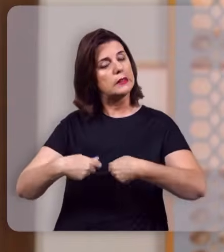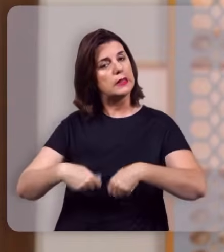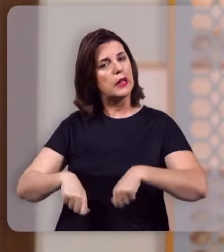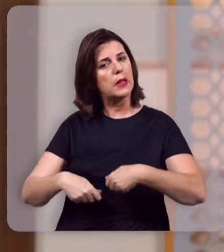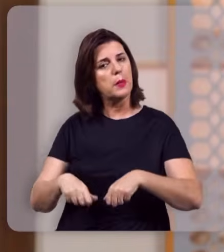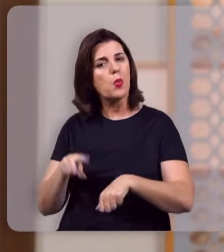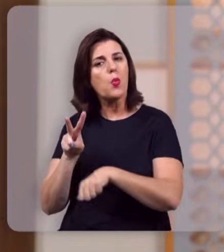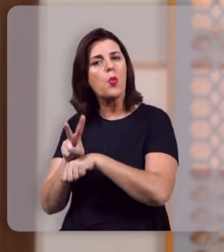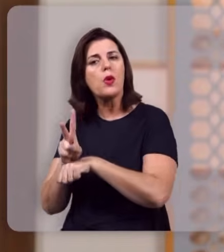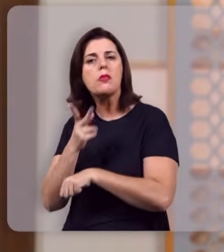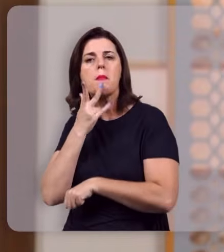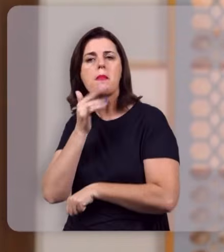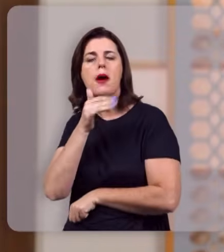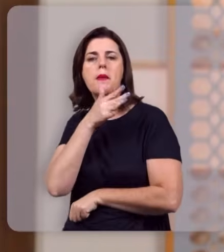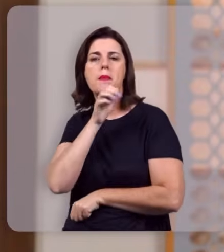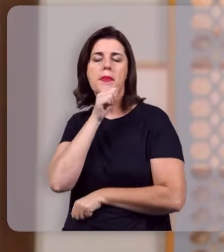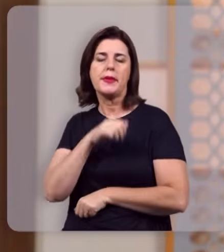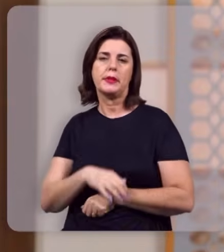dos pais.